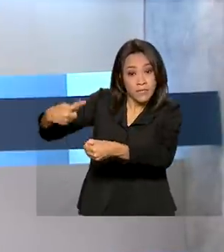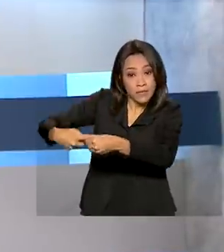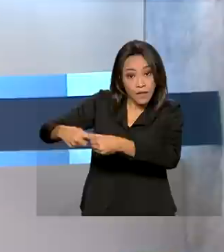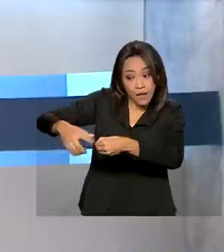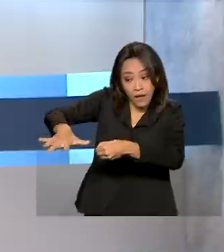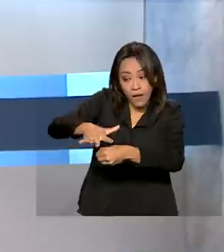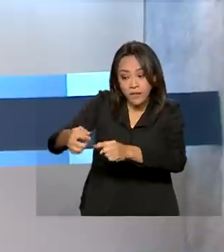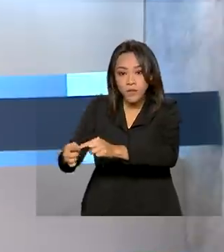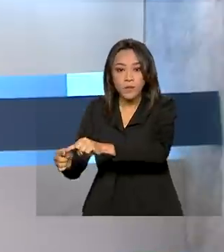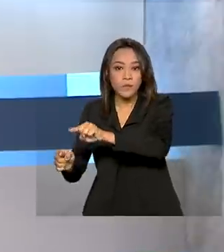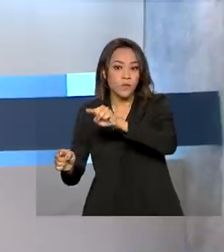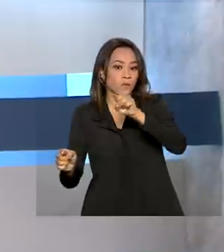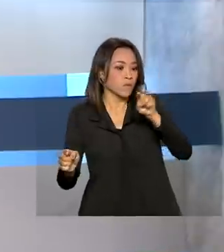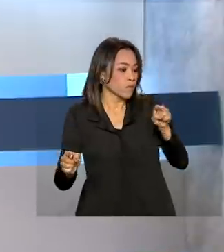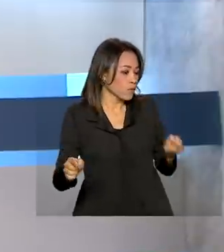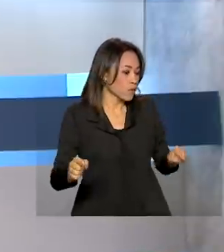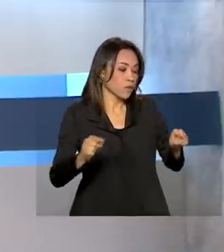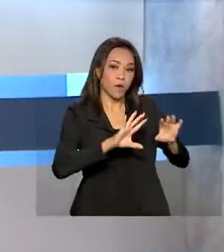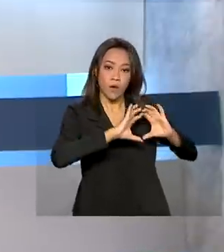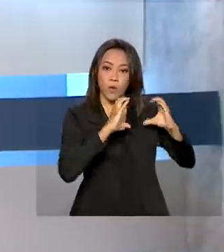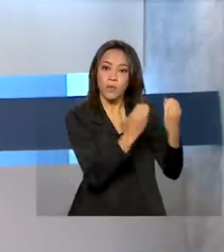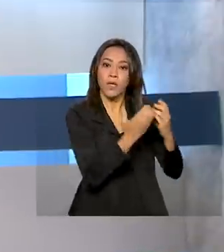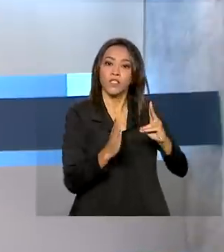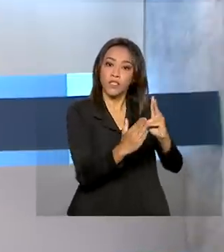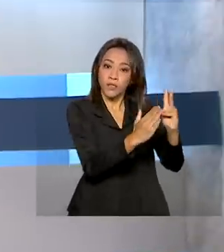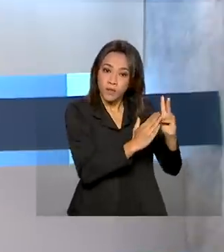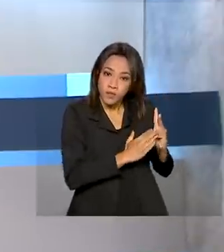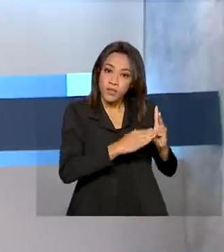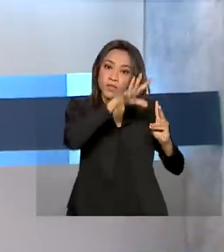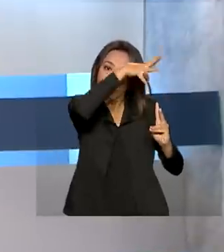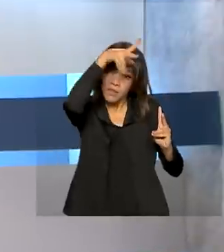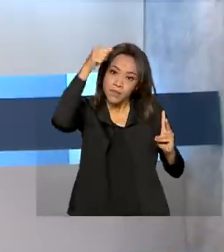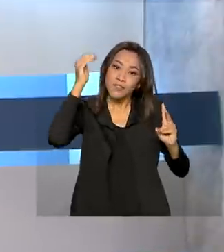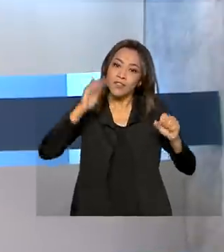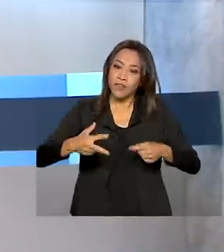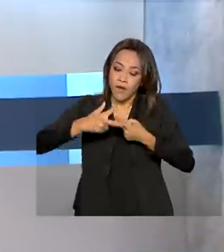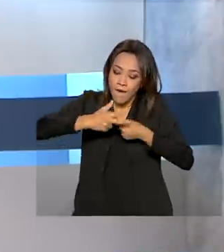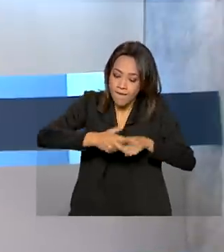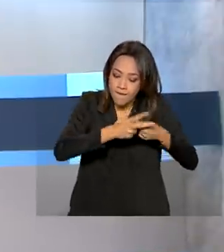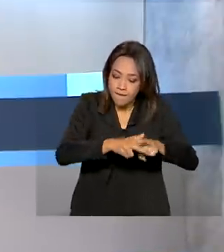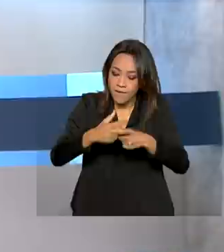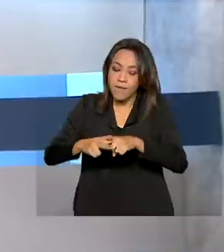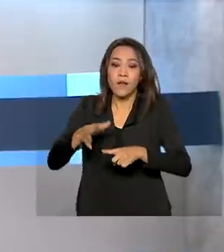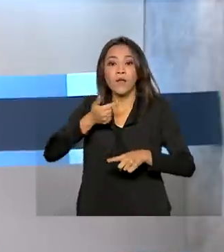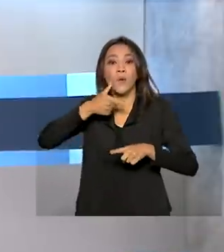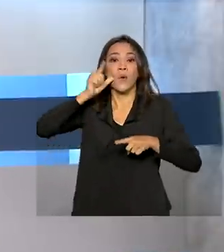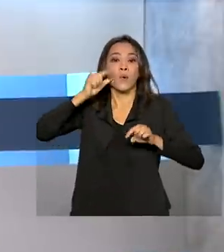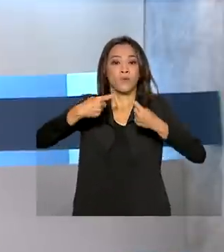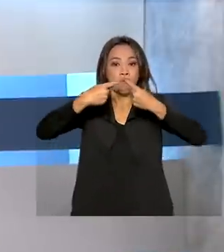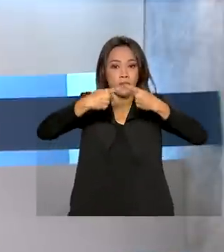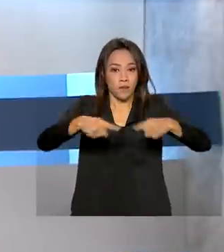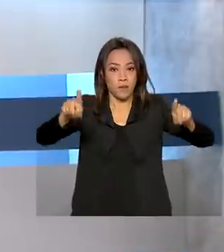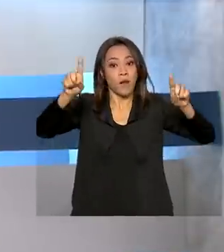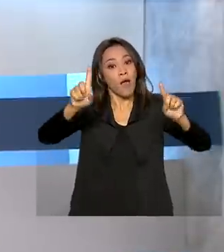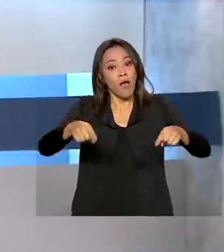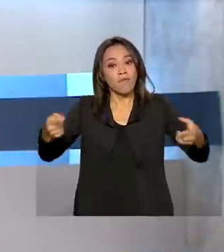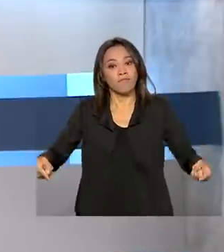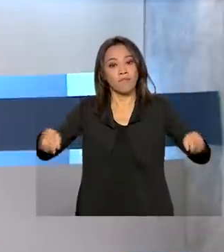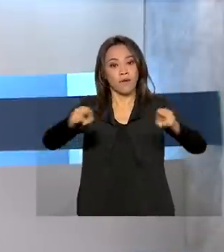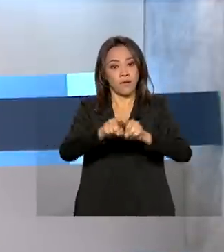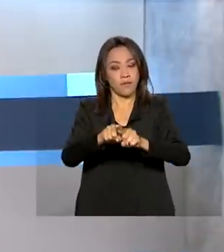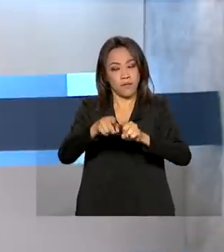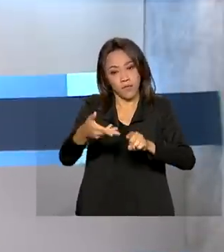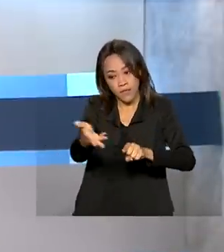Cachoeira à comunidade indígena Balaio, no Amazonas, foi restaurada e inaugurada ontem. Uma parceria entre o